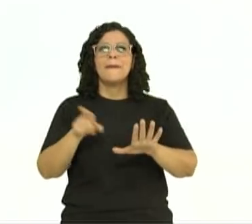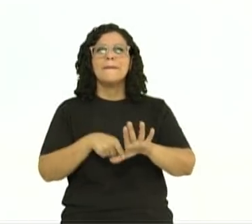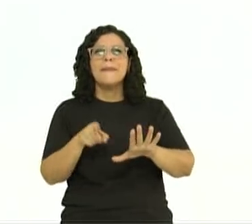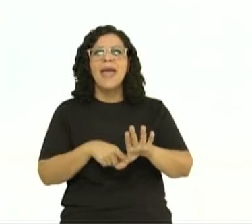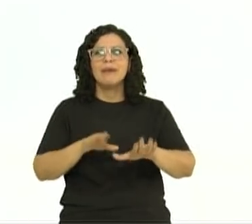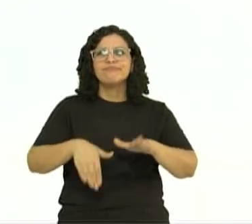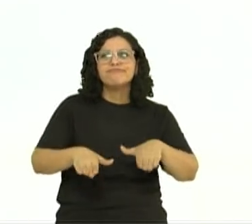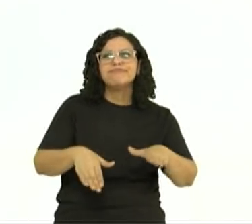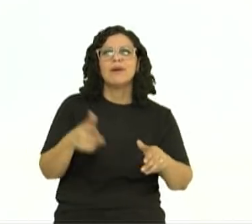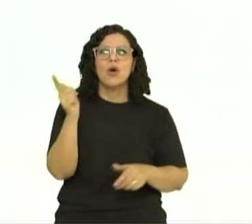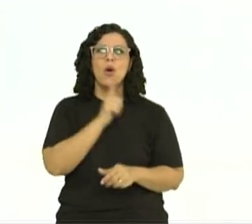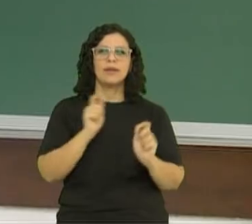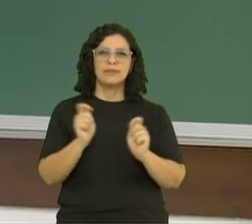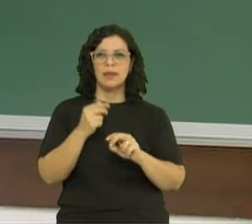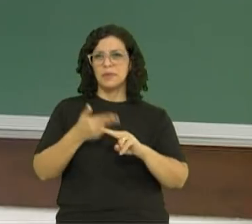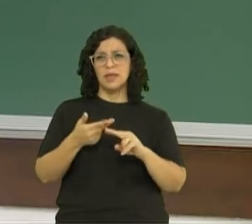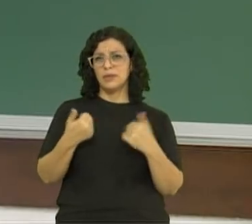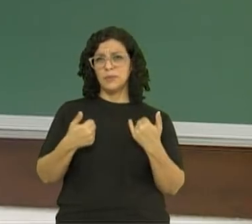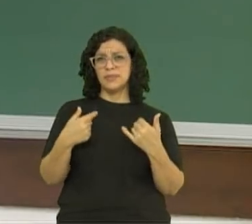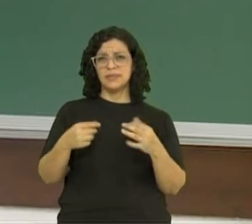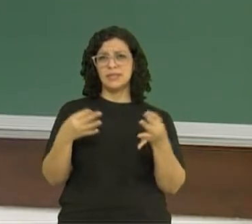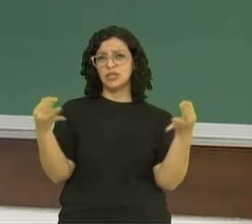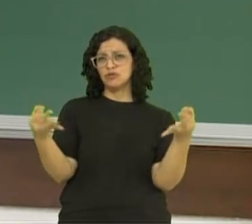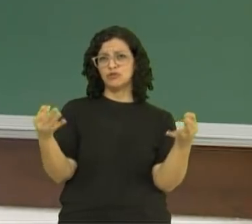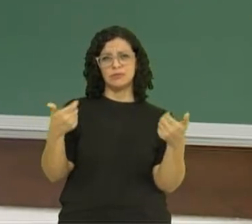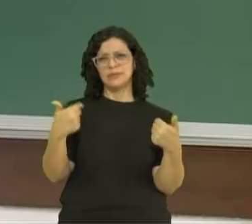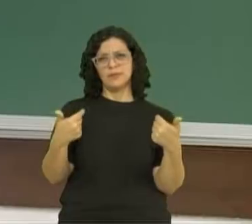precisa de grandes equipamentos para estar jogando.